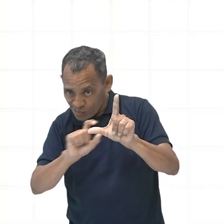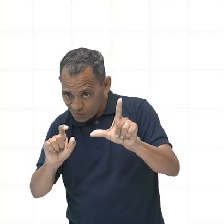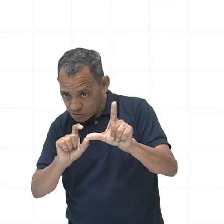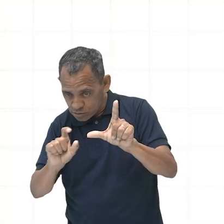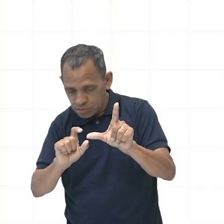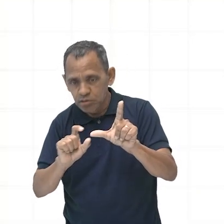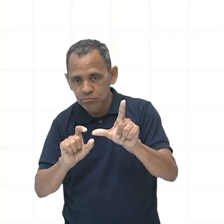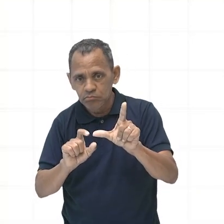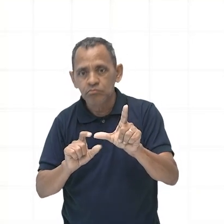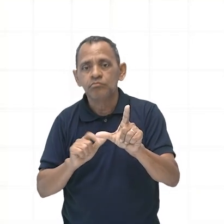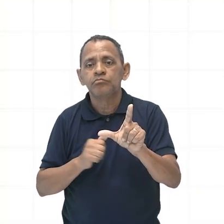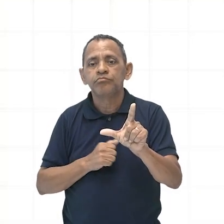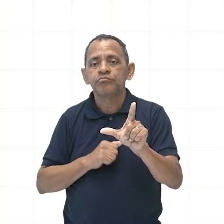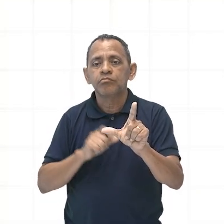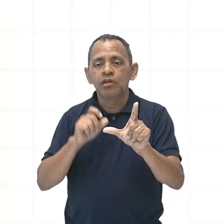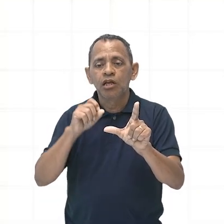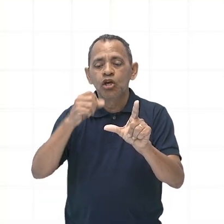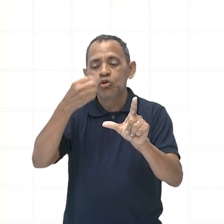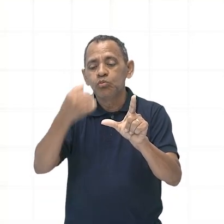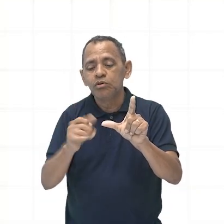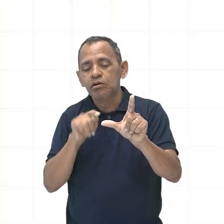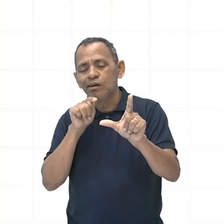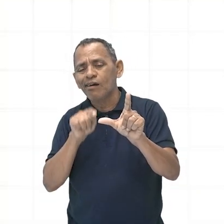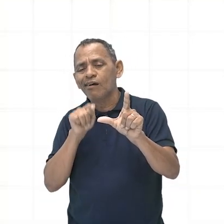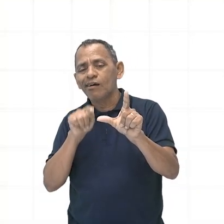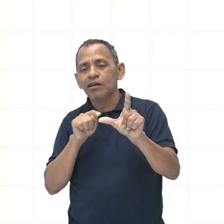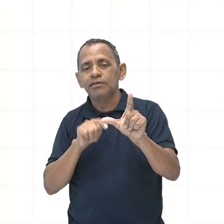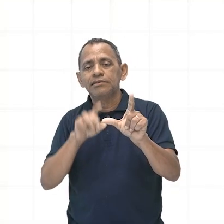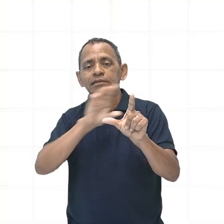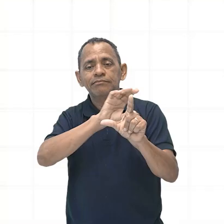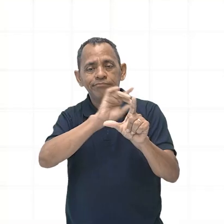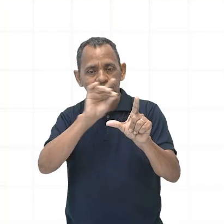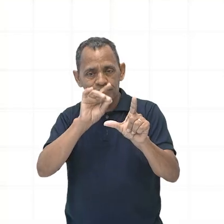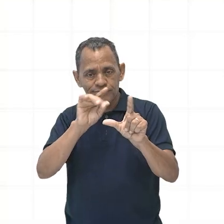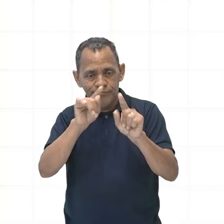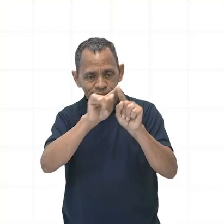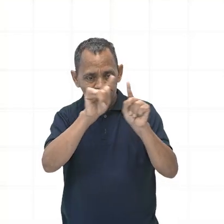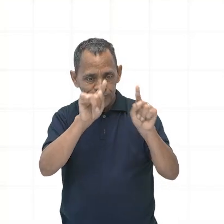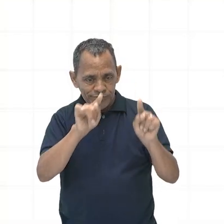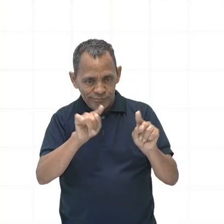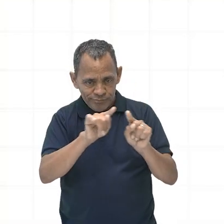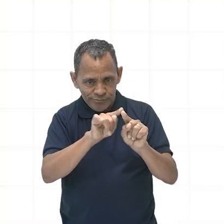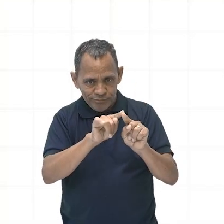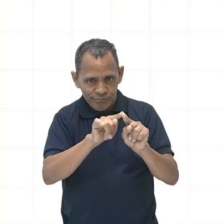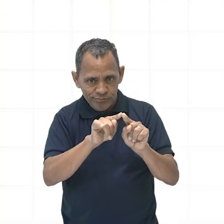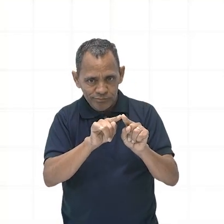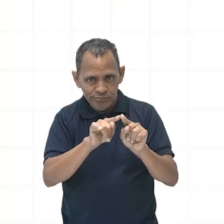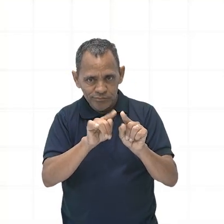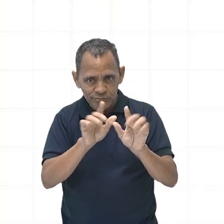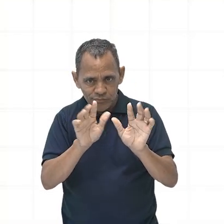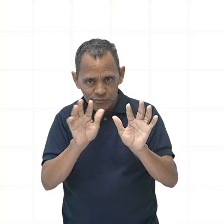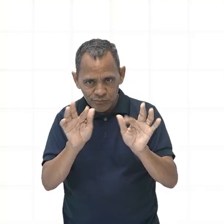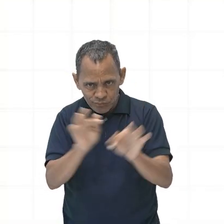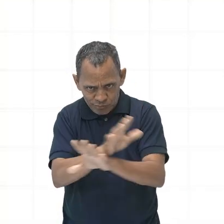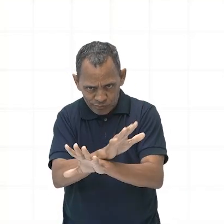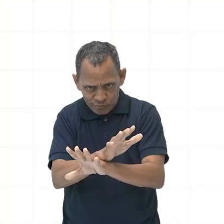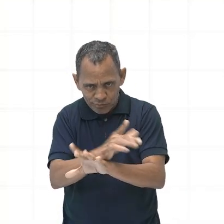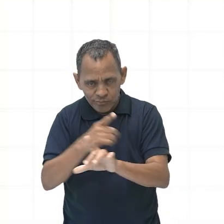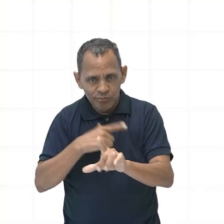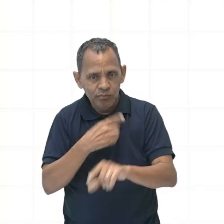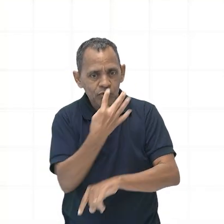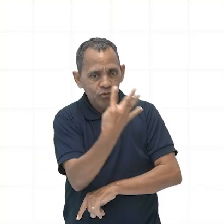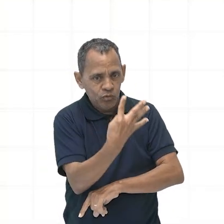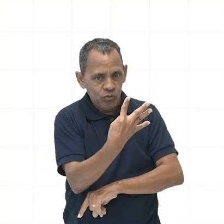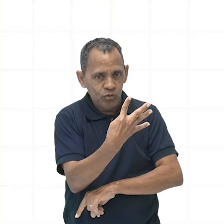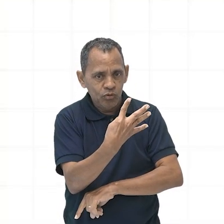A legenda. E o que é que diz essa legenda? Para cada quadrado completo, eu tenho 4